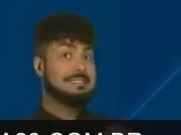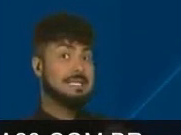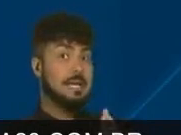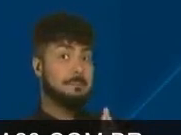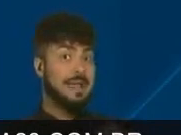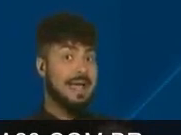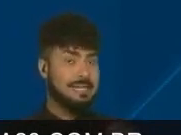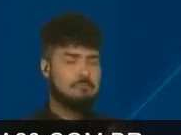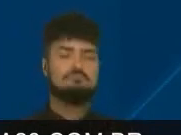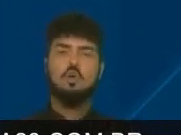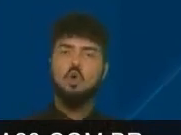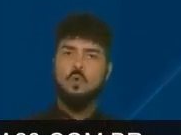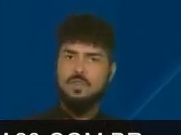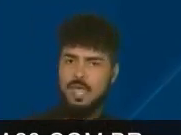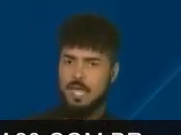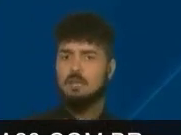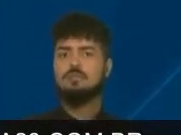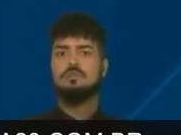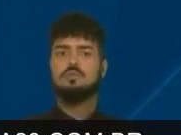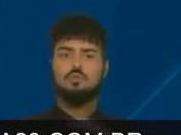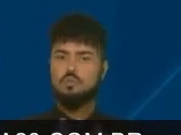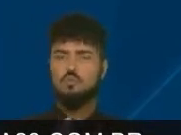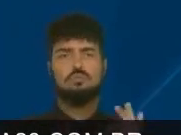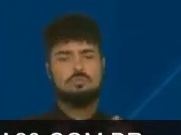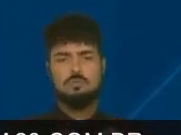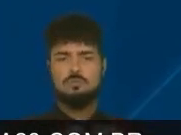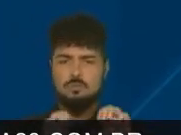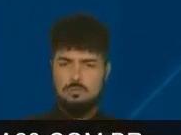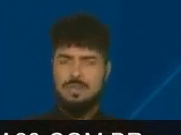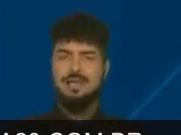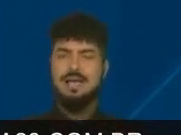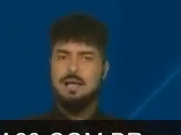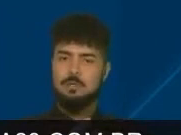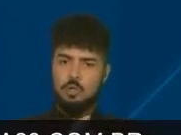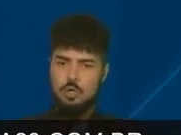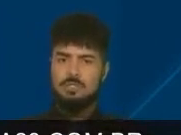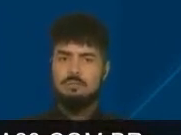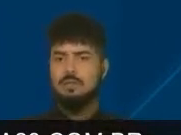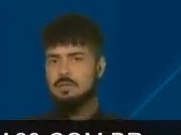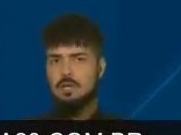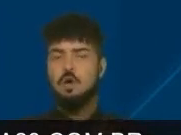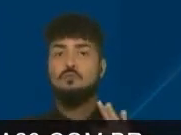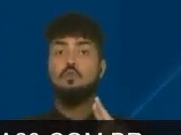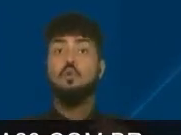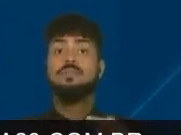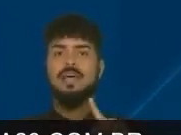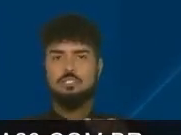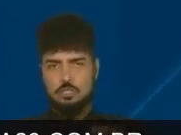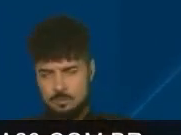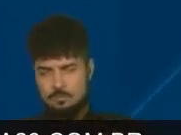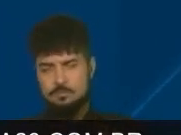o governo do estado, que fez de tudo também para estar ajudando não só a Capitólio, mas toda a nossa região do Lago de Furnas. E a